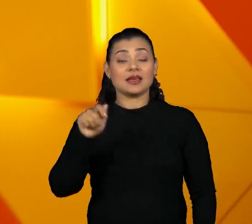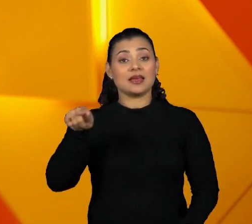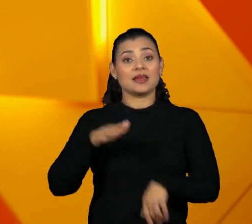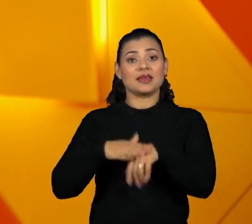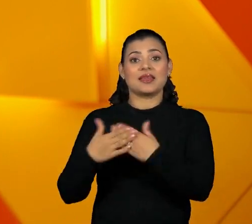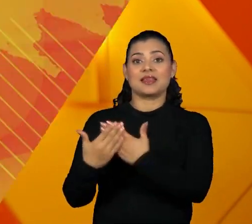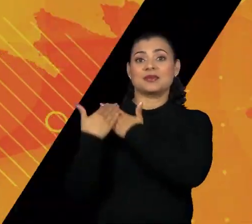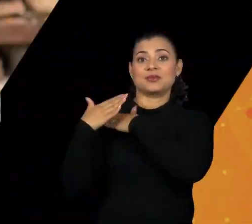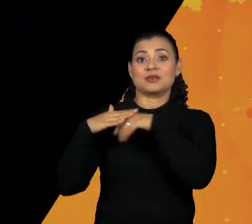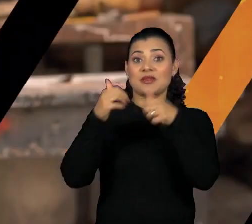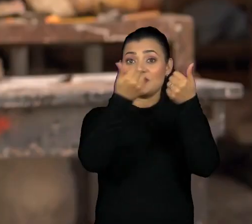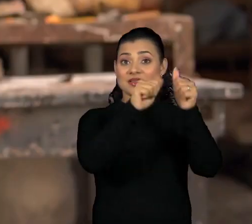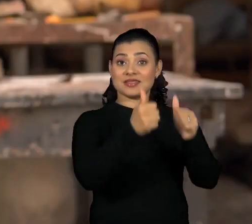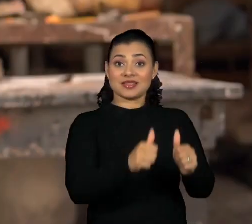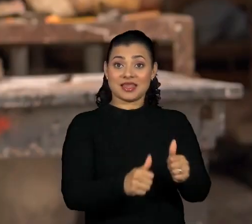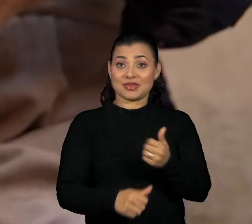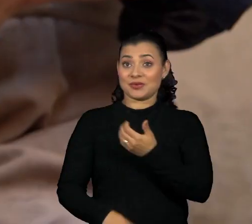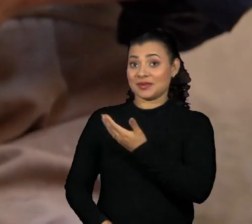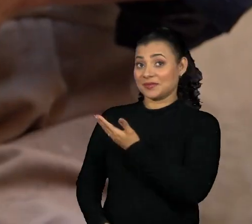Filme.